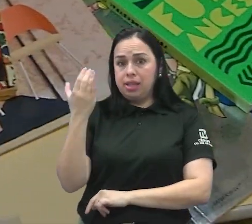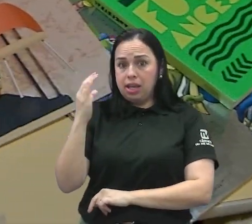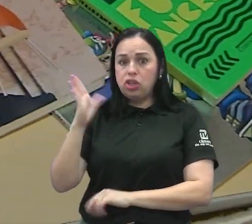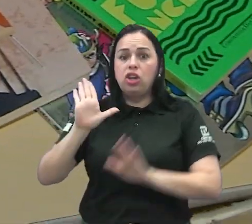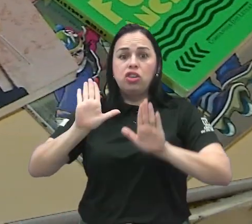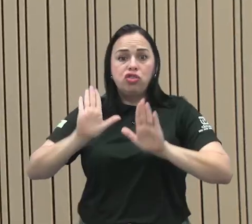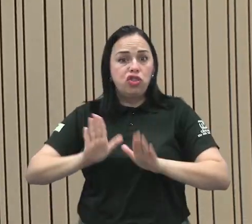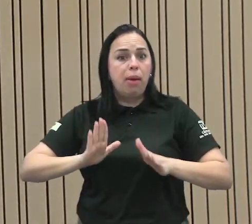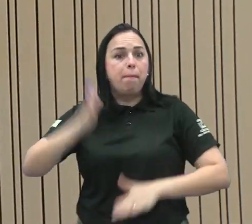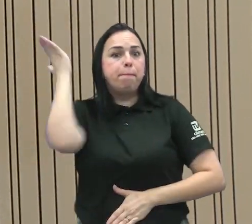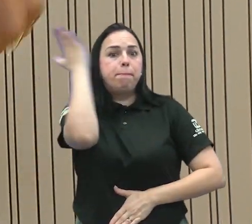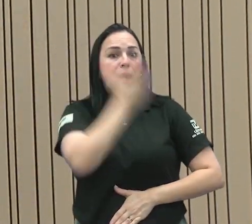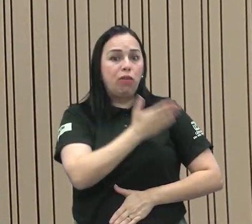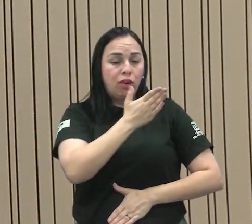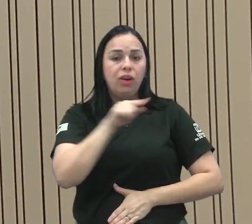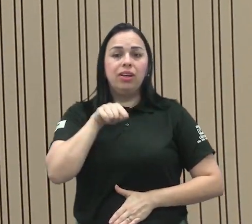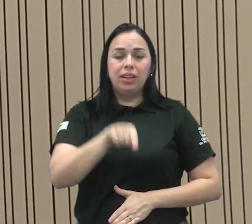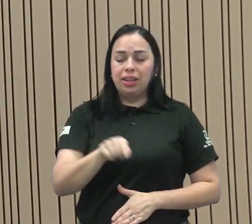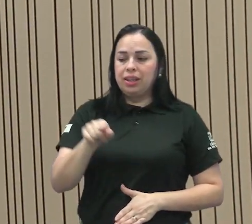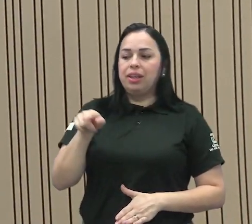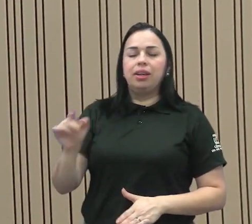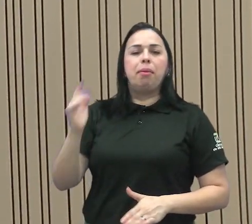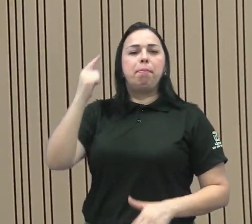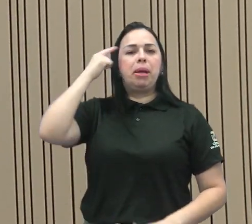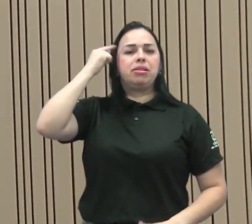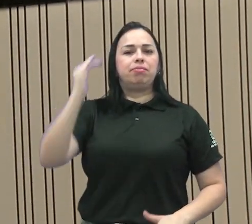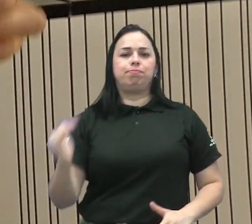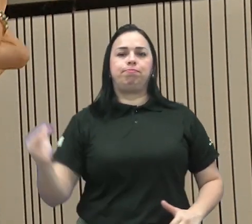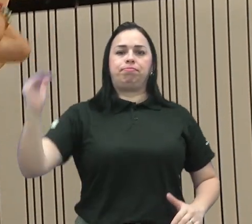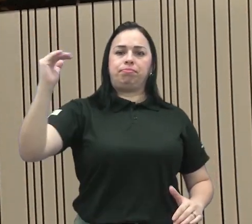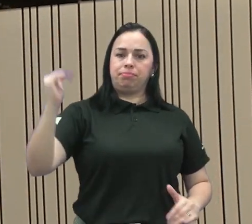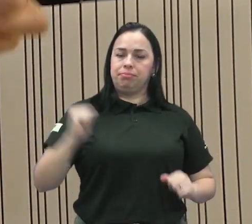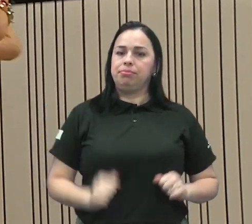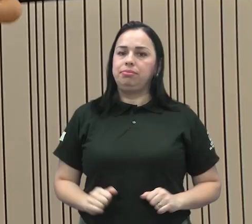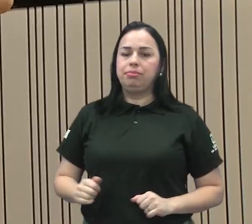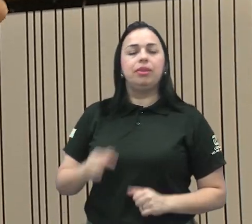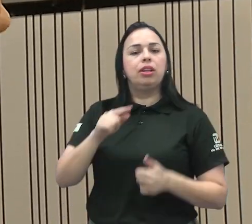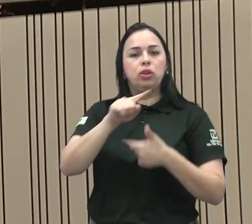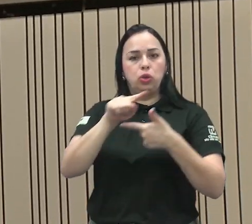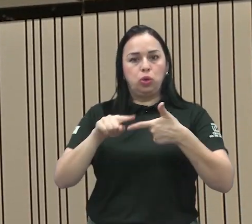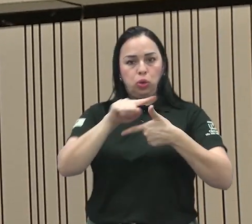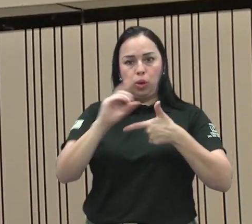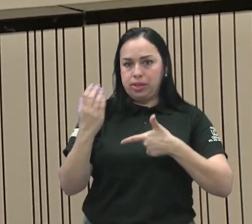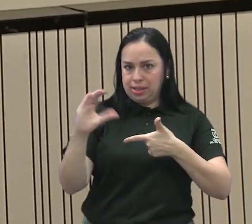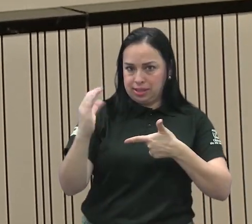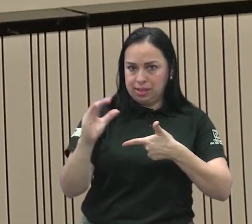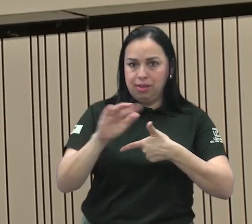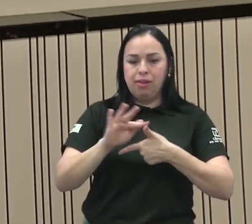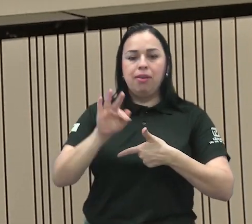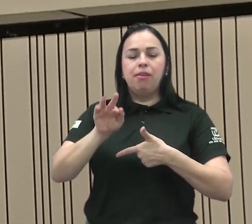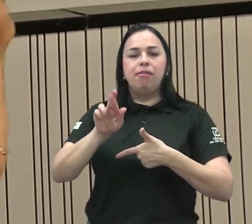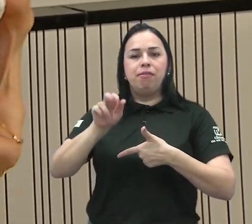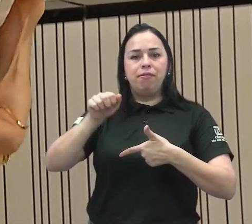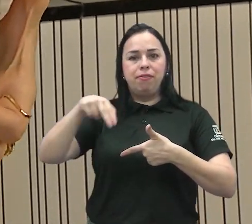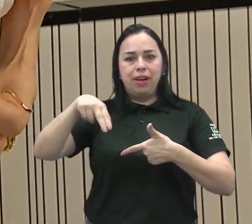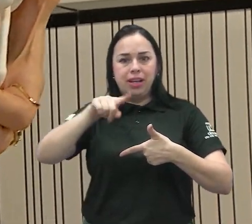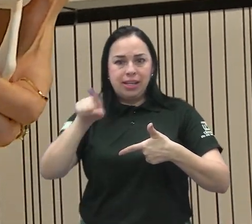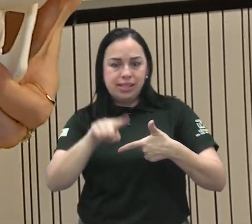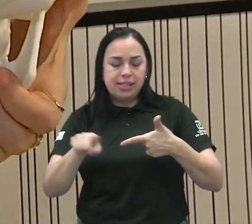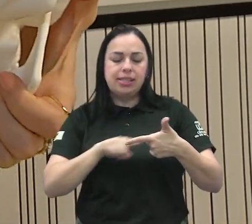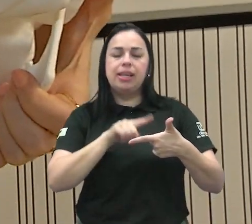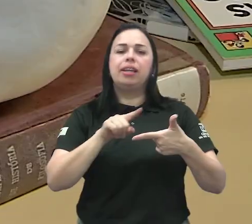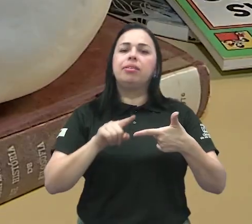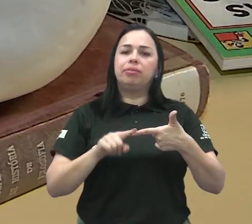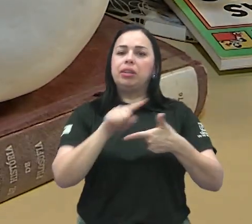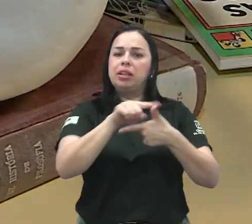colonizados. E até a ciência já foi usada para justificar essa superioridade. Os cientistas Franz Gall e Johann